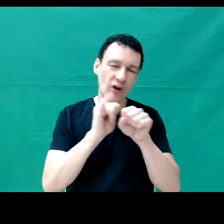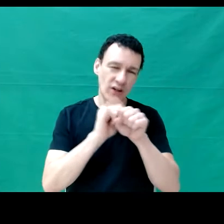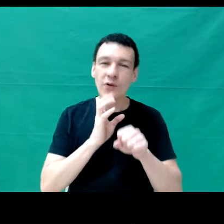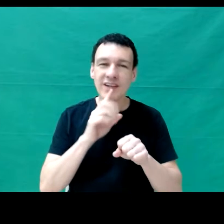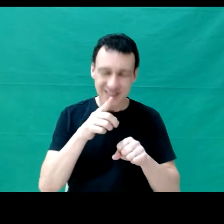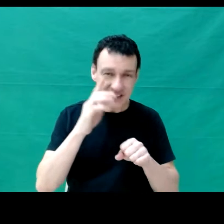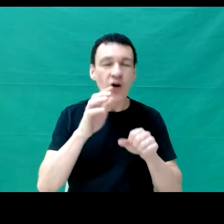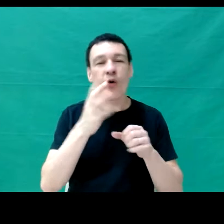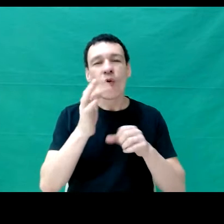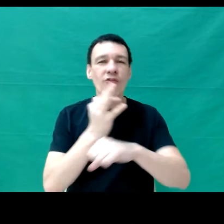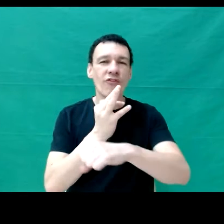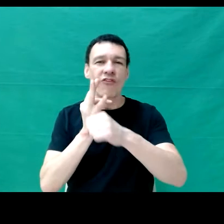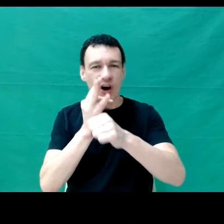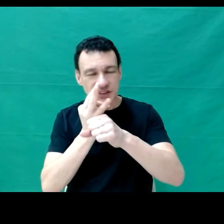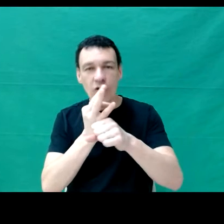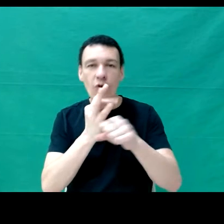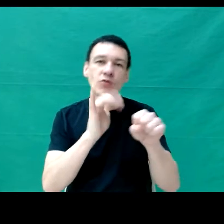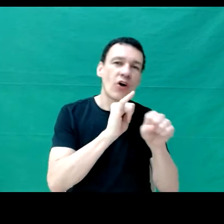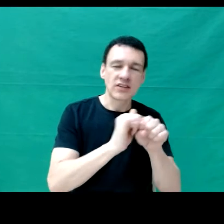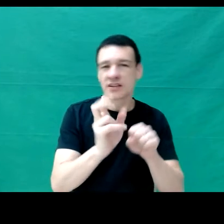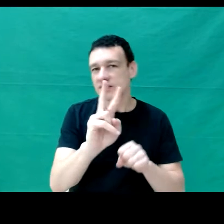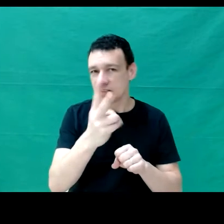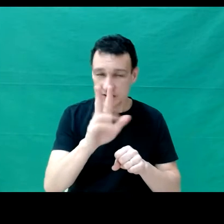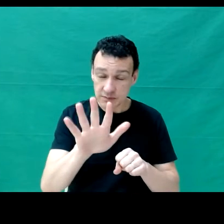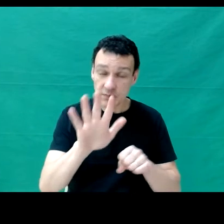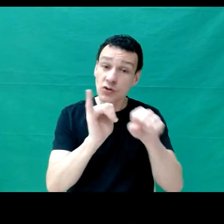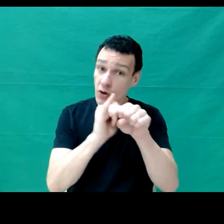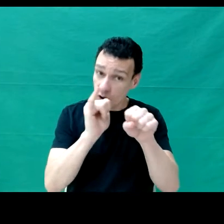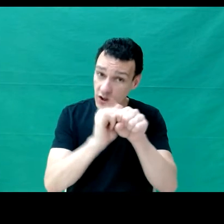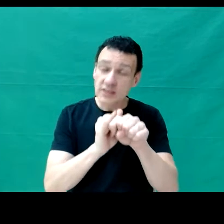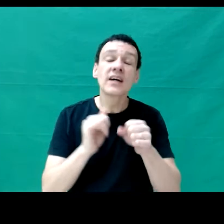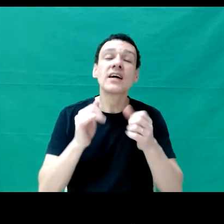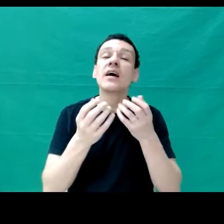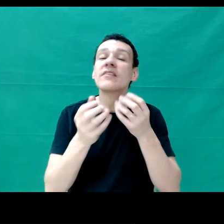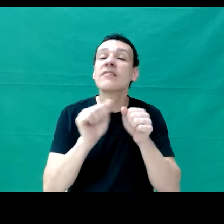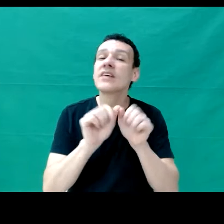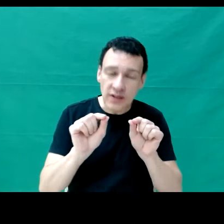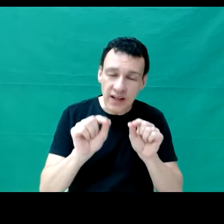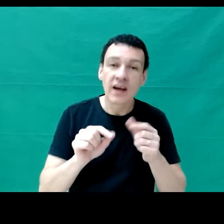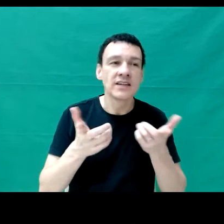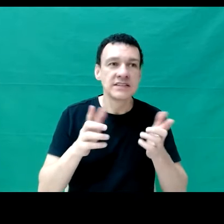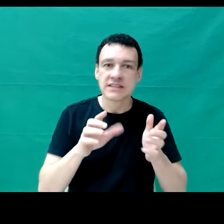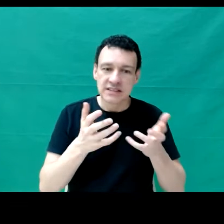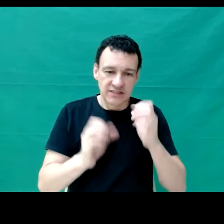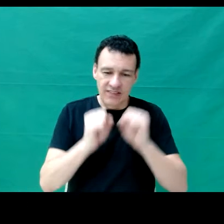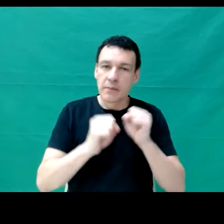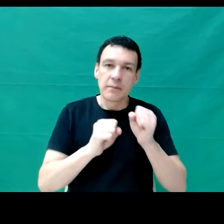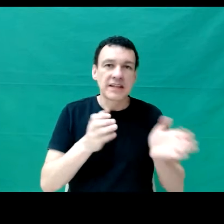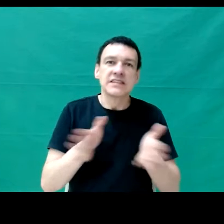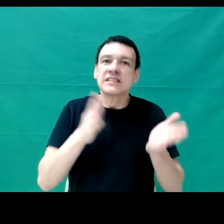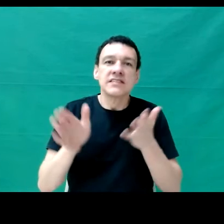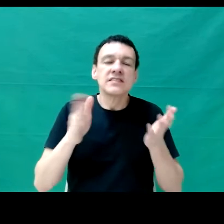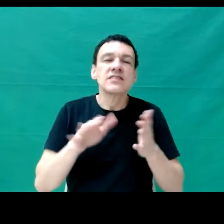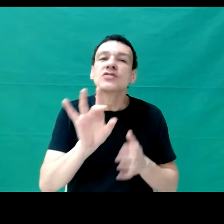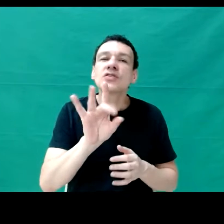Toyotismo, né? A Toyota usou a tecnologia para produzir cada vez mais, né? Então, automatizou funções, fez